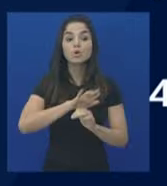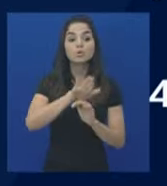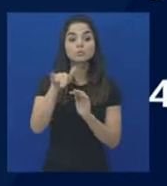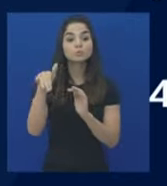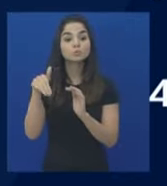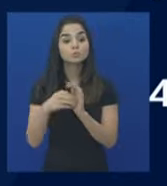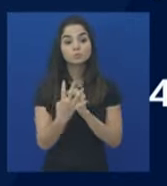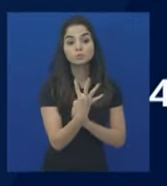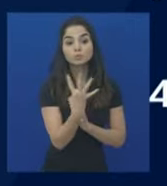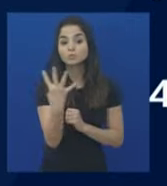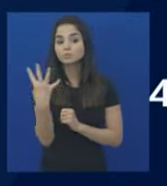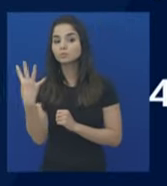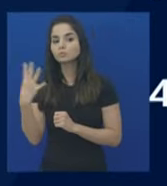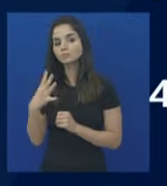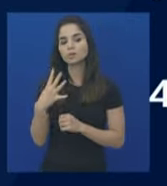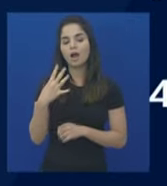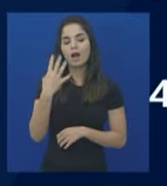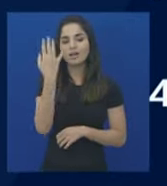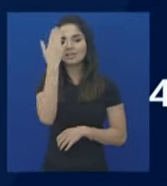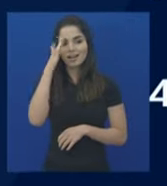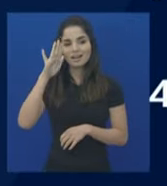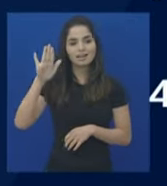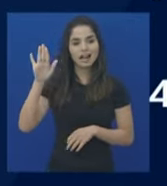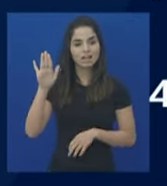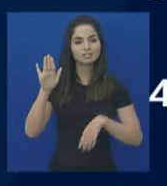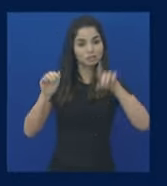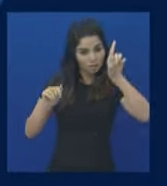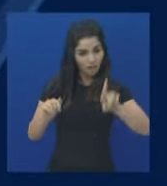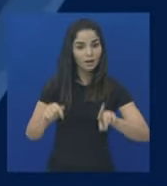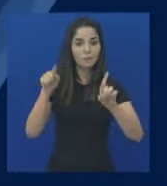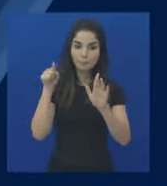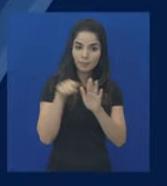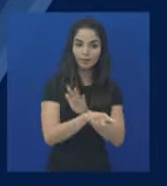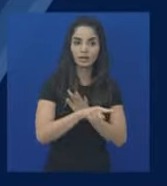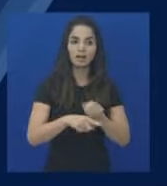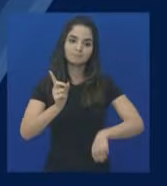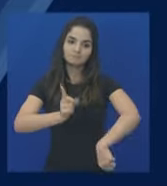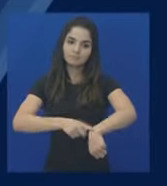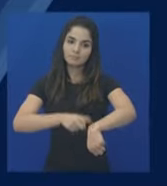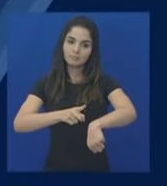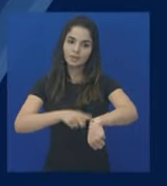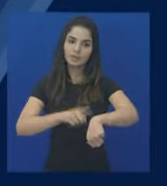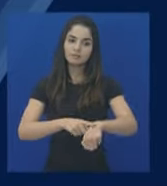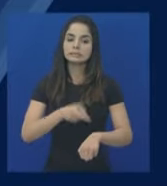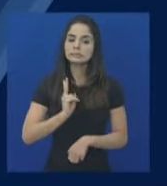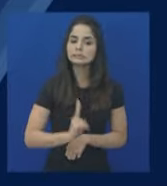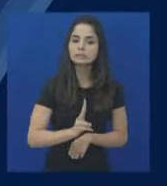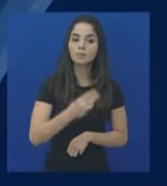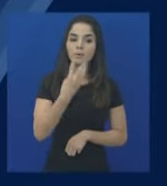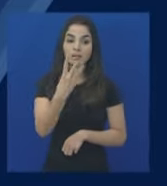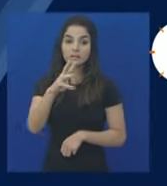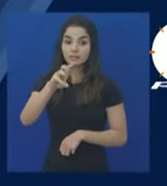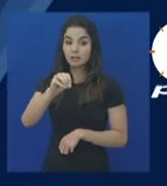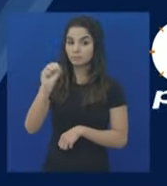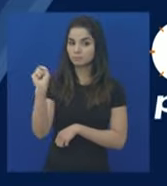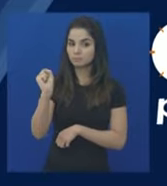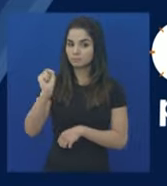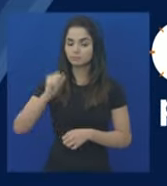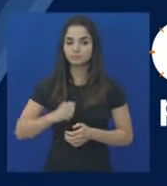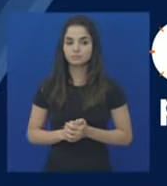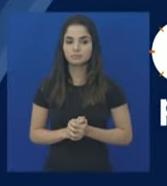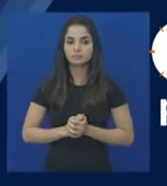do debate, os candidatos terão direito a fazer uma pergunta. O tempo da pergunta será sempre de 30 segundos. O